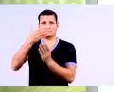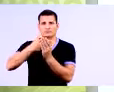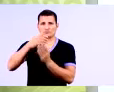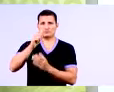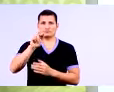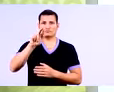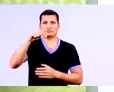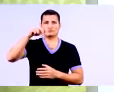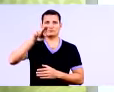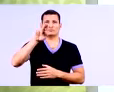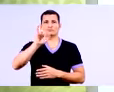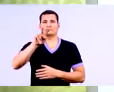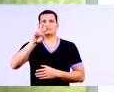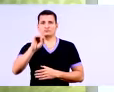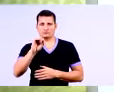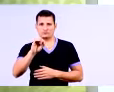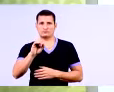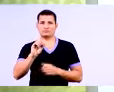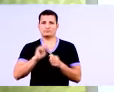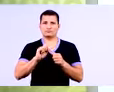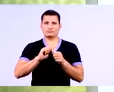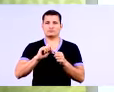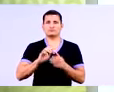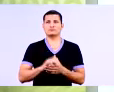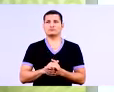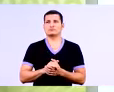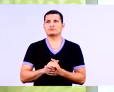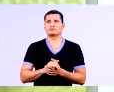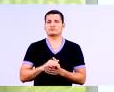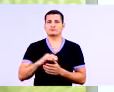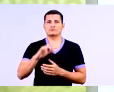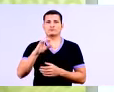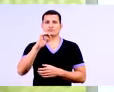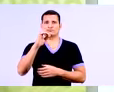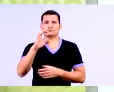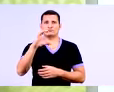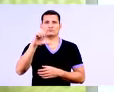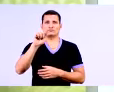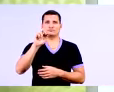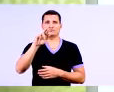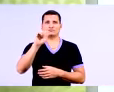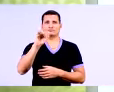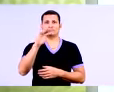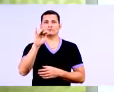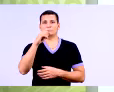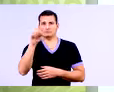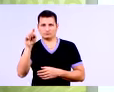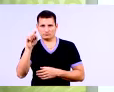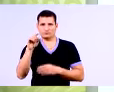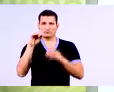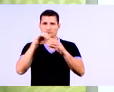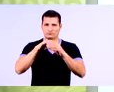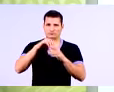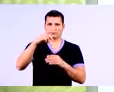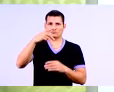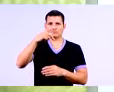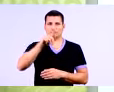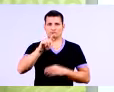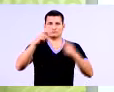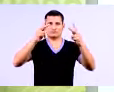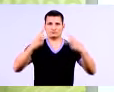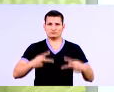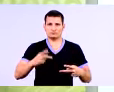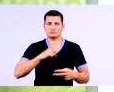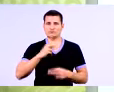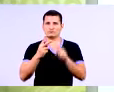e fazer a configuração, a declaração deste arquivo CSS dentro de uma página HTML. São